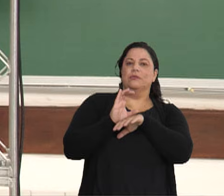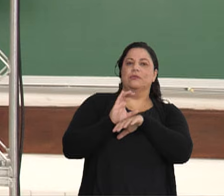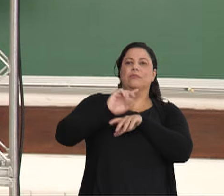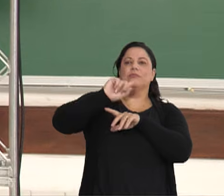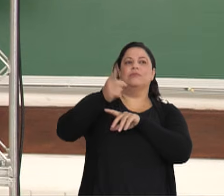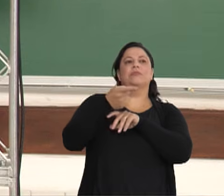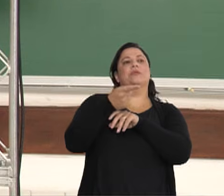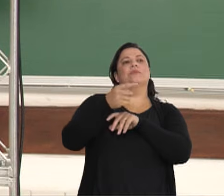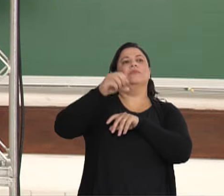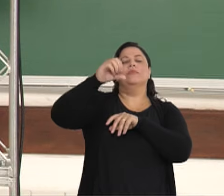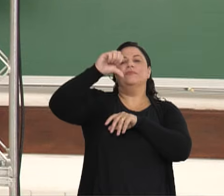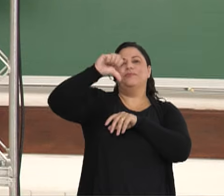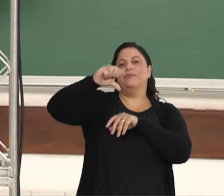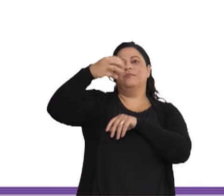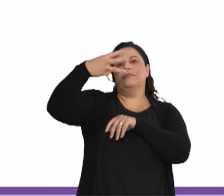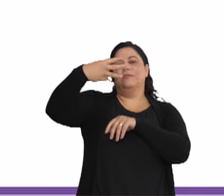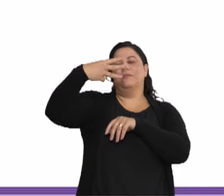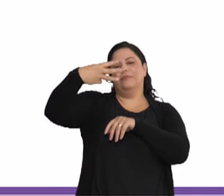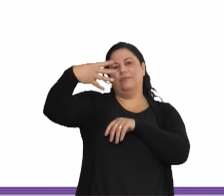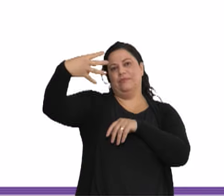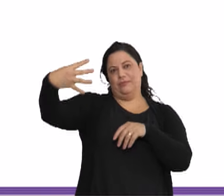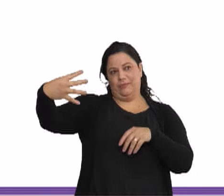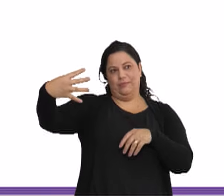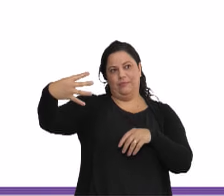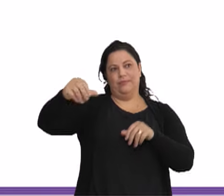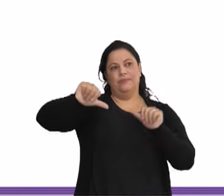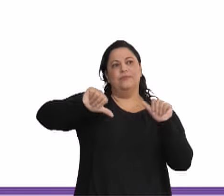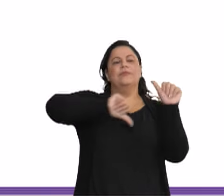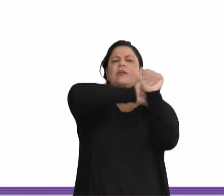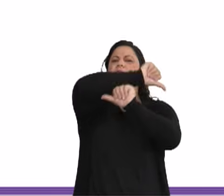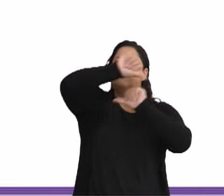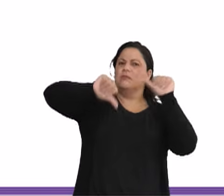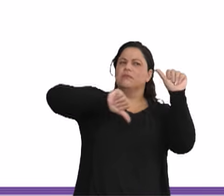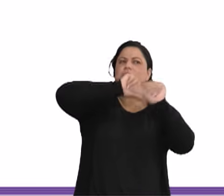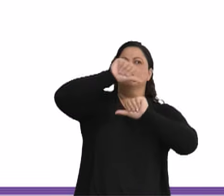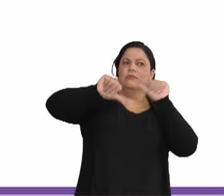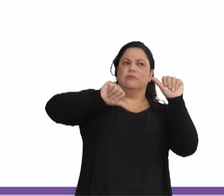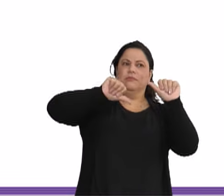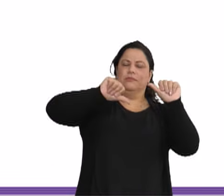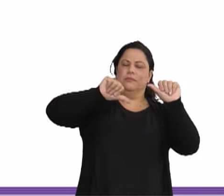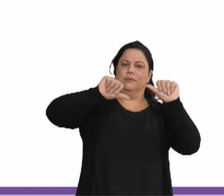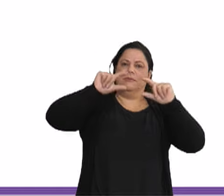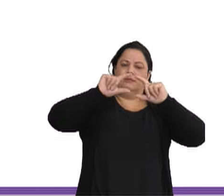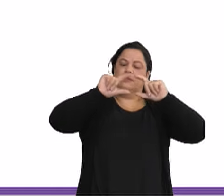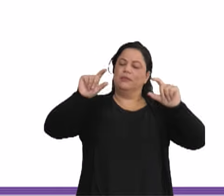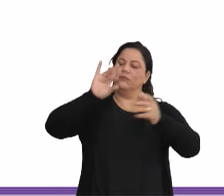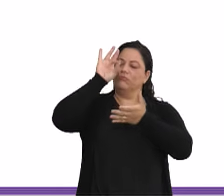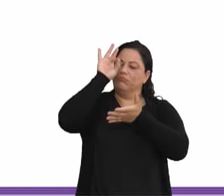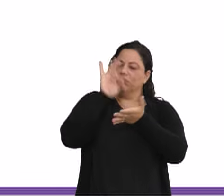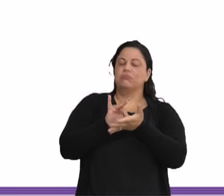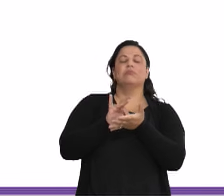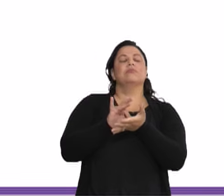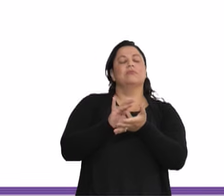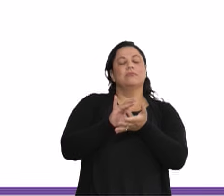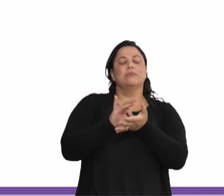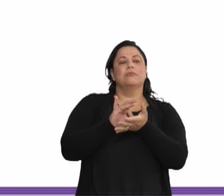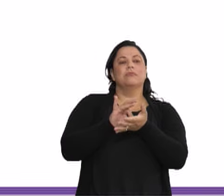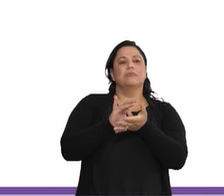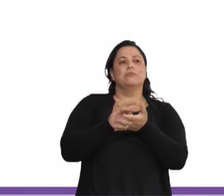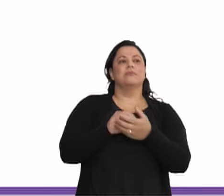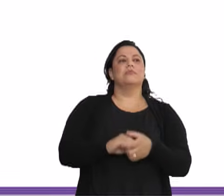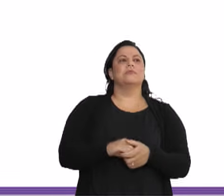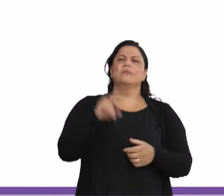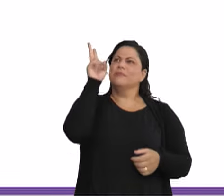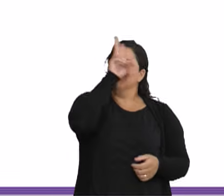tem? Ó, as mudanças estabelecidas no Código Eleitoral de 32 foram confirmadas. Agora eu quero